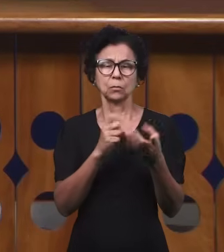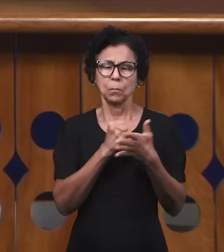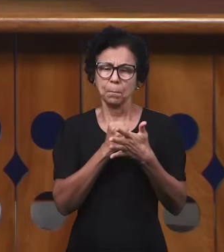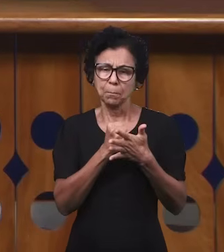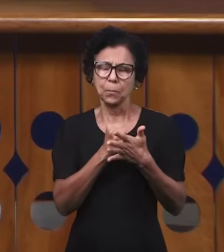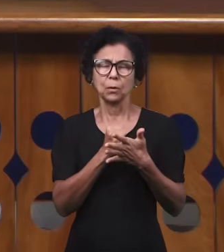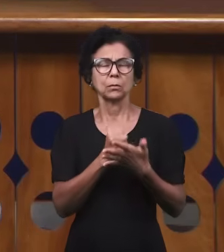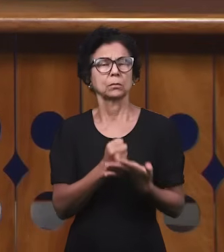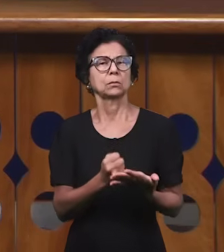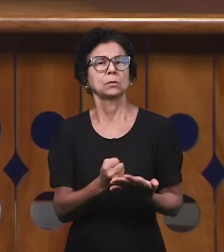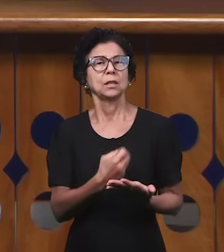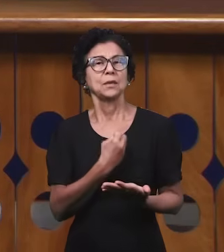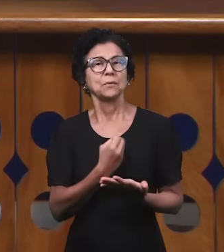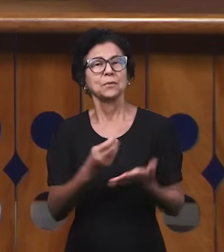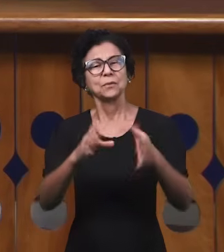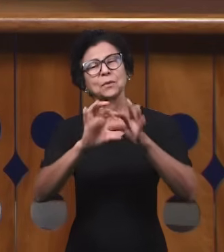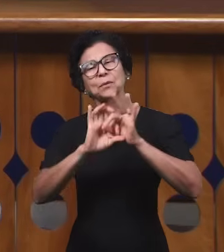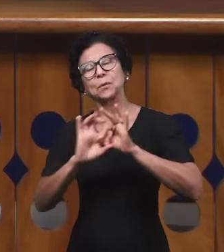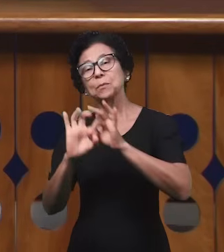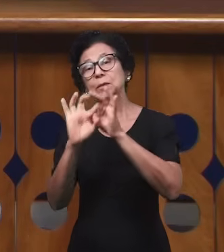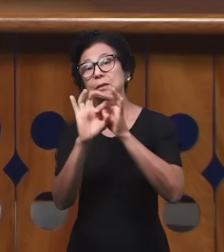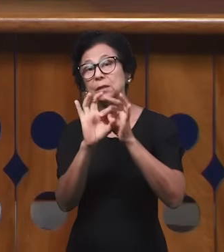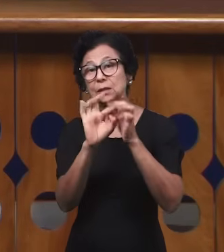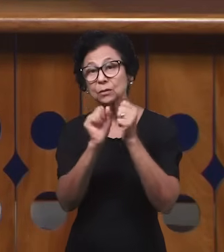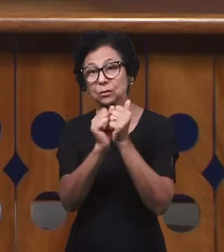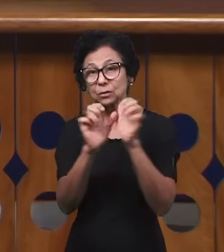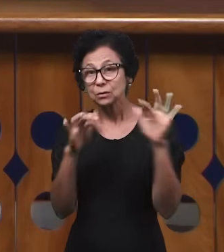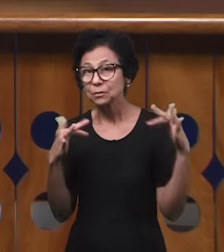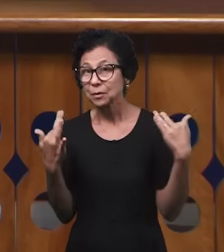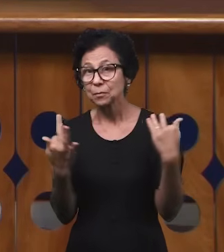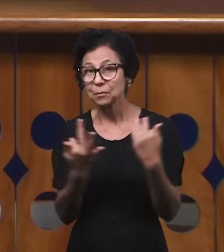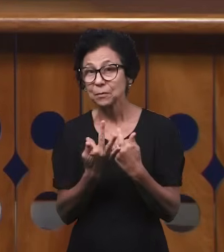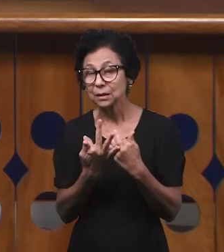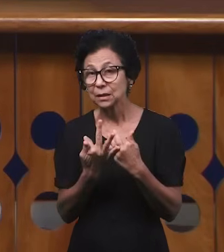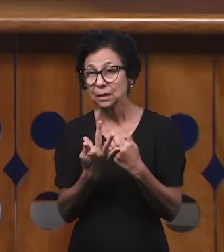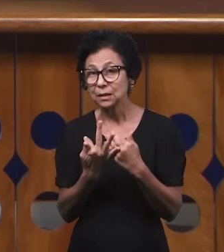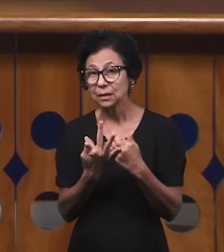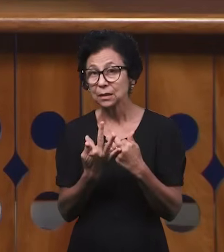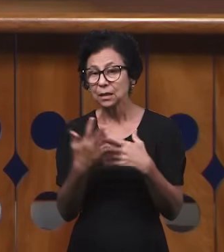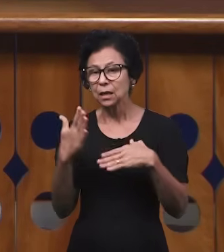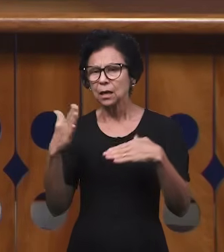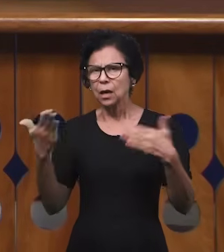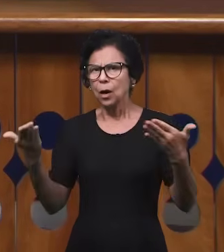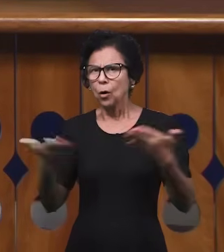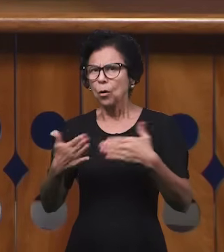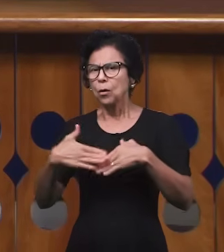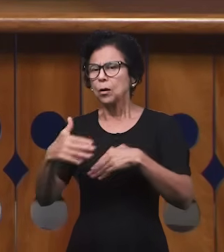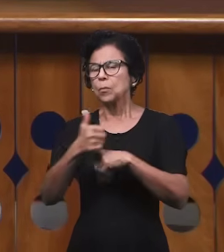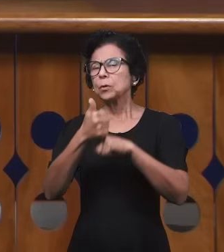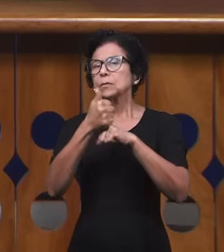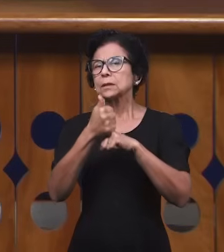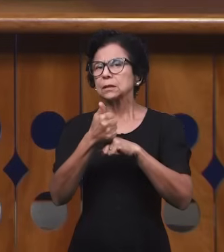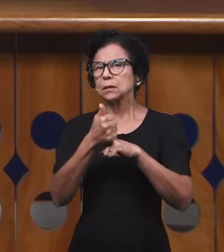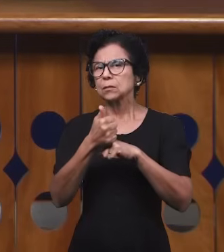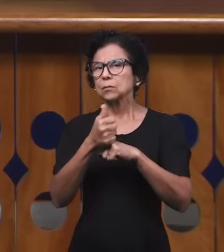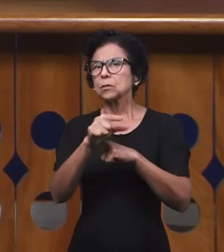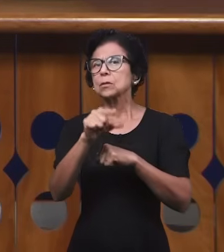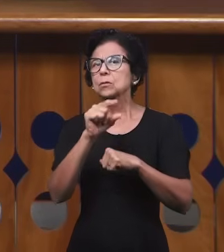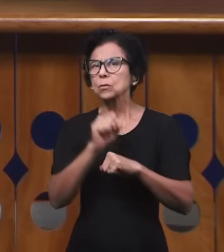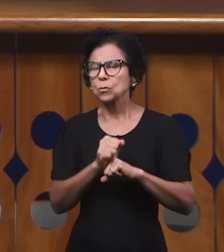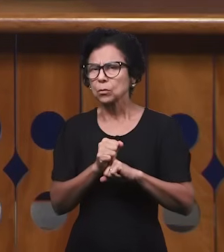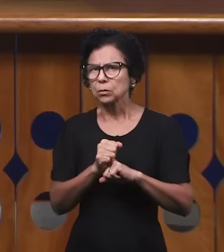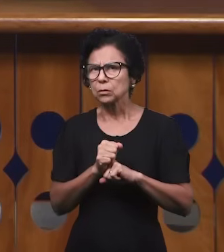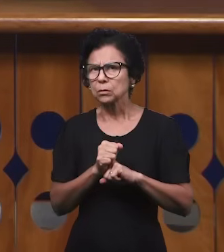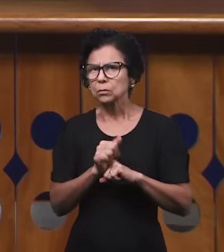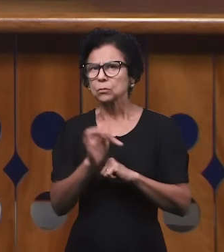quero viver em harmonia na minha família. A profissão que eu estou escolhendo vai me proporcionar esses aspectos?